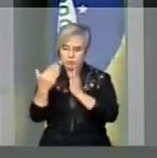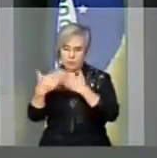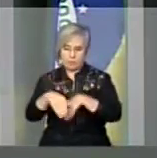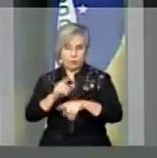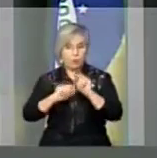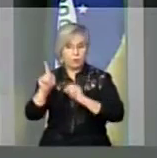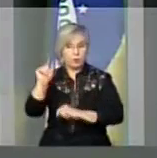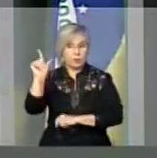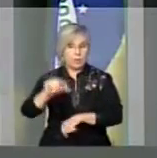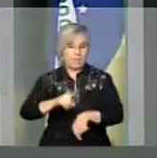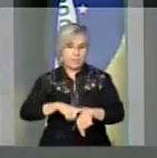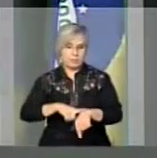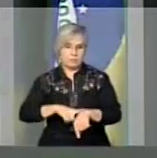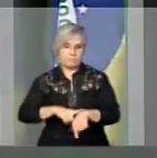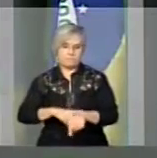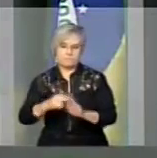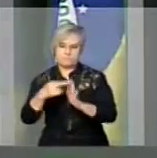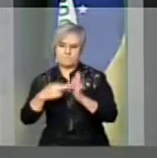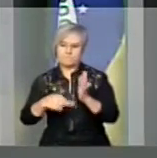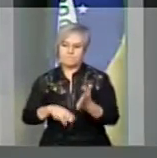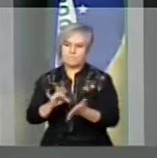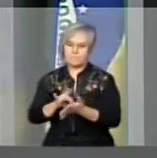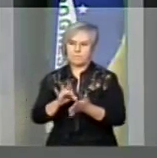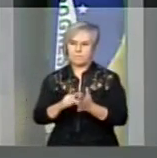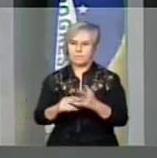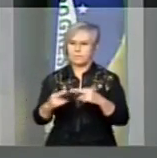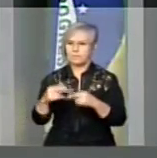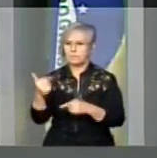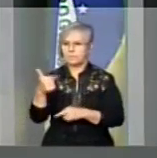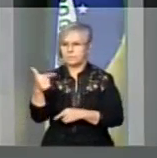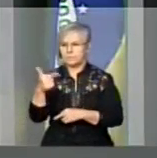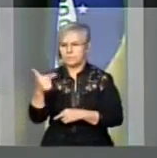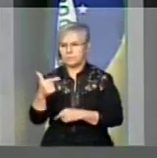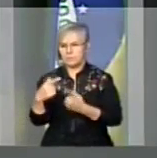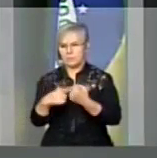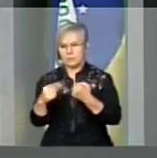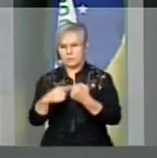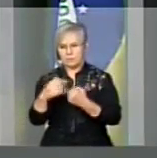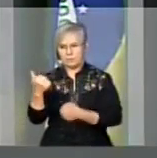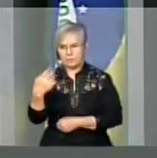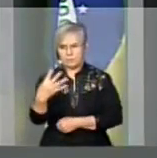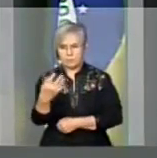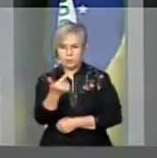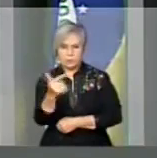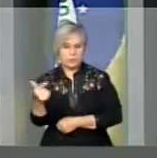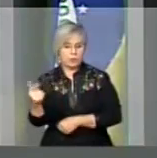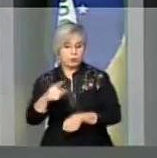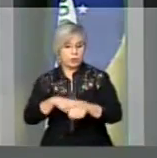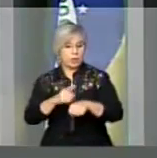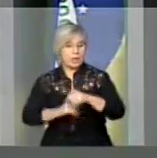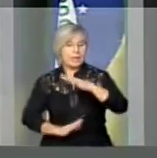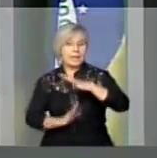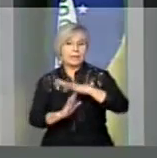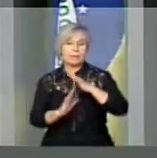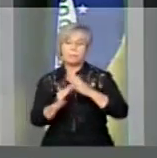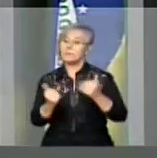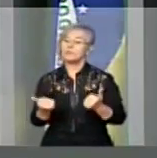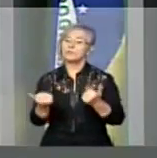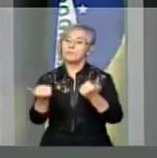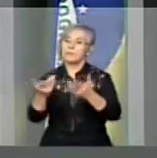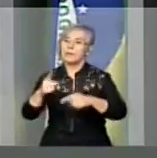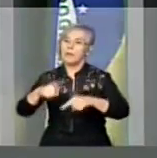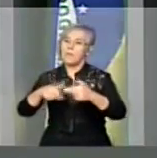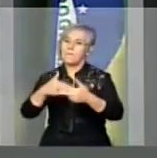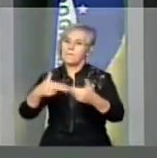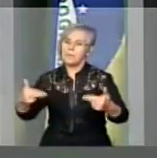menor. A redação original do parágrafo 2º do artigo 14º não estabelece um horário limite para a entrega do